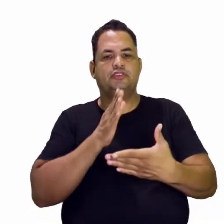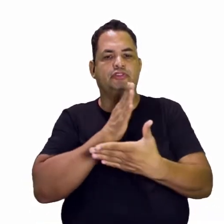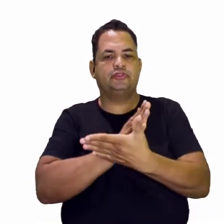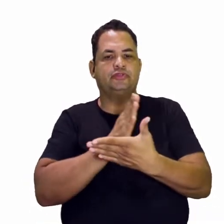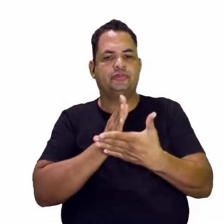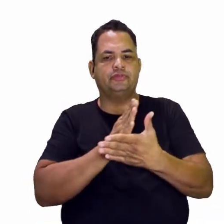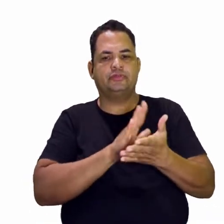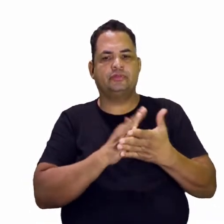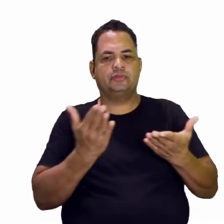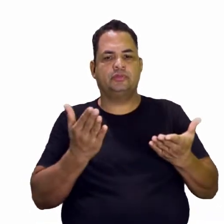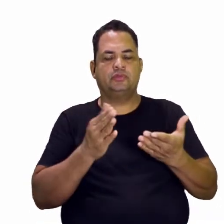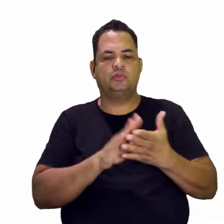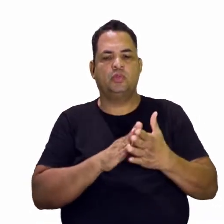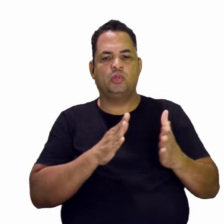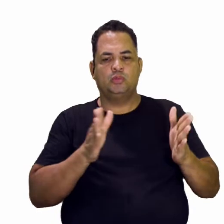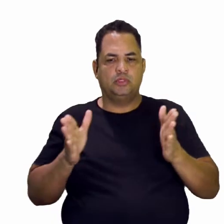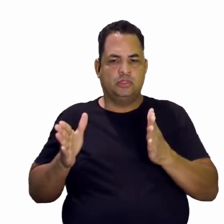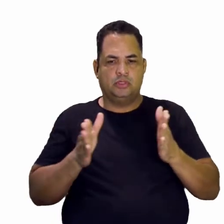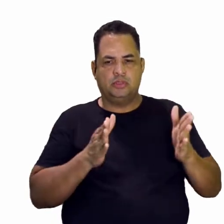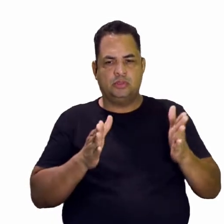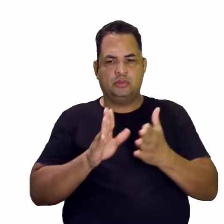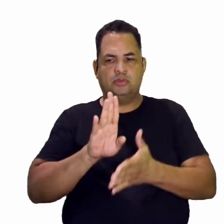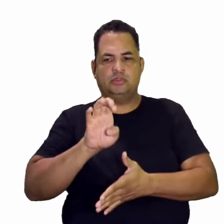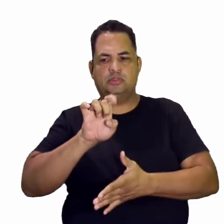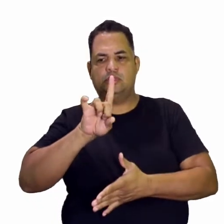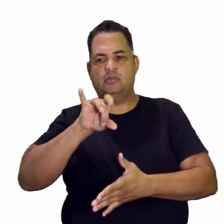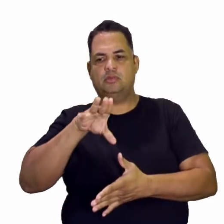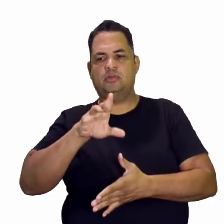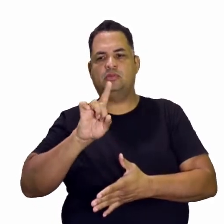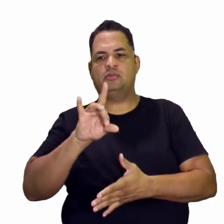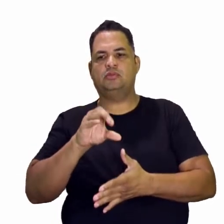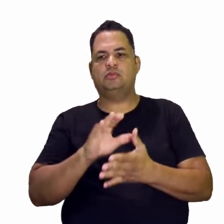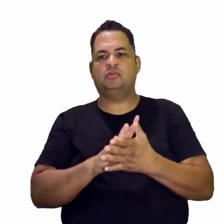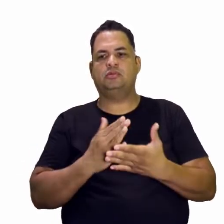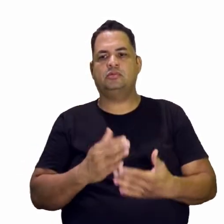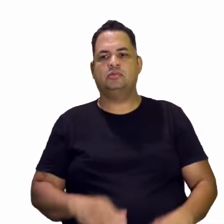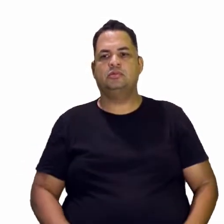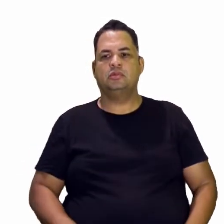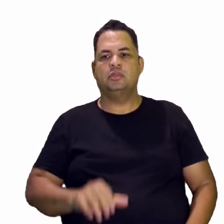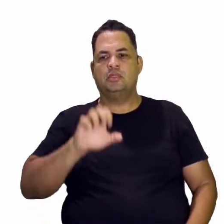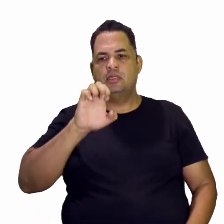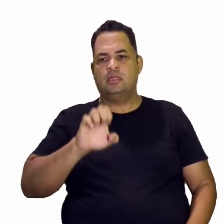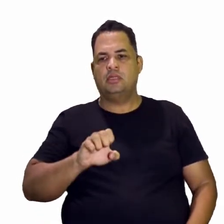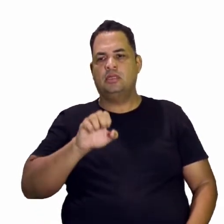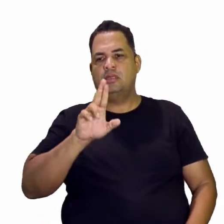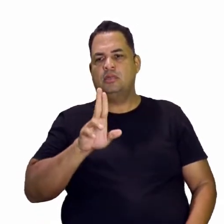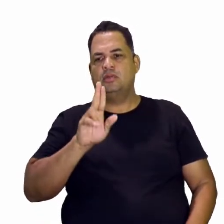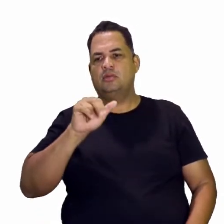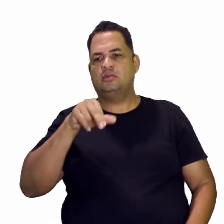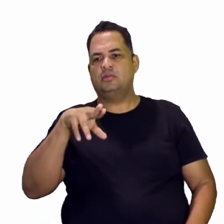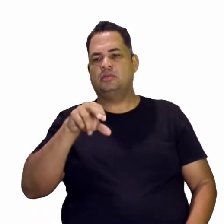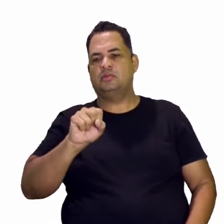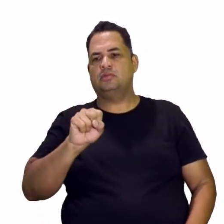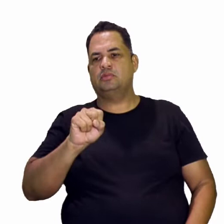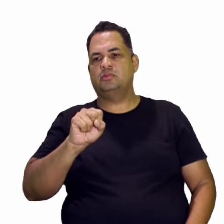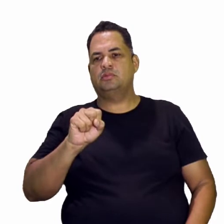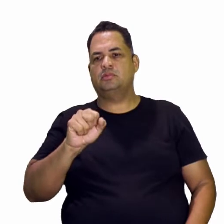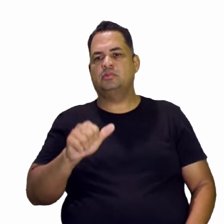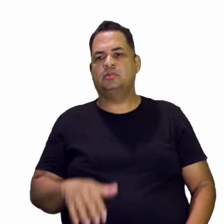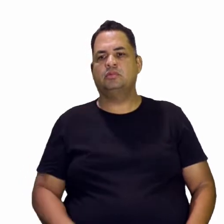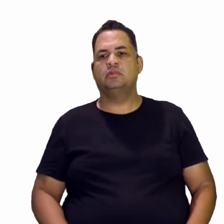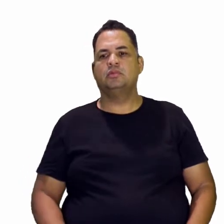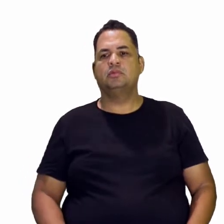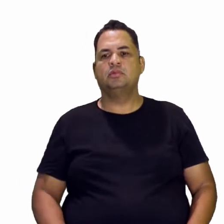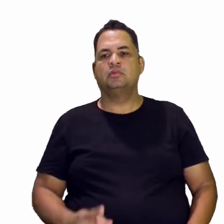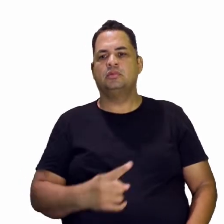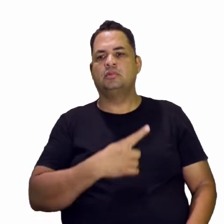E dentro desse tempo geológico, a gente tem o quê? Os éons, né?